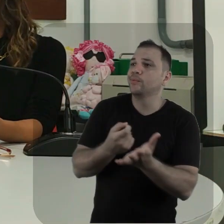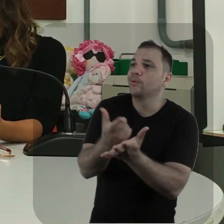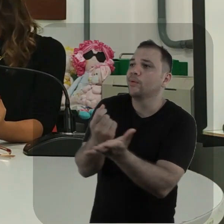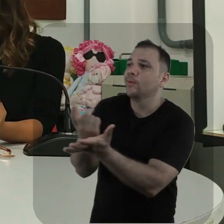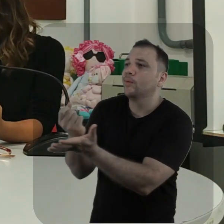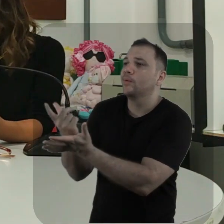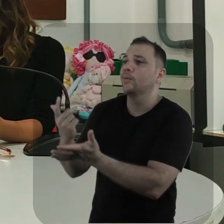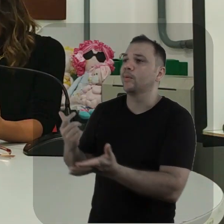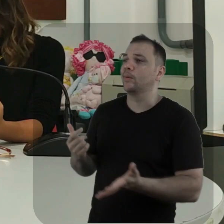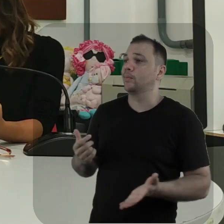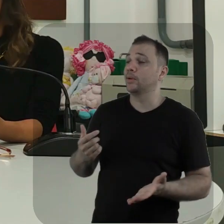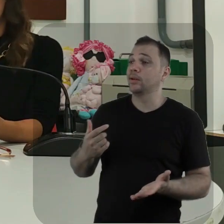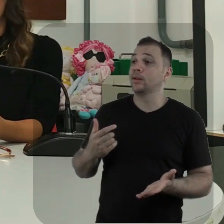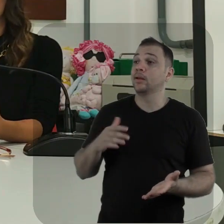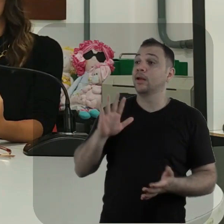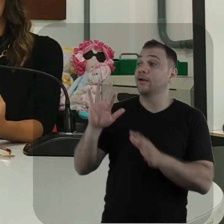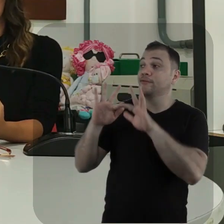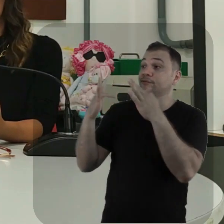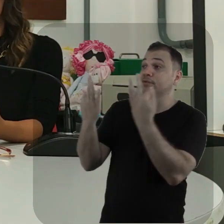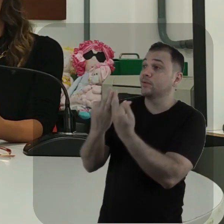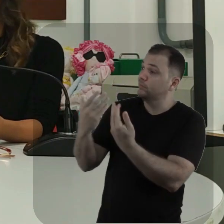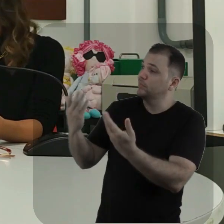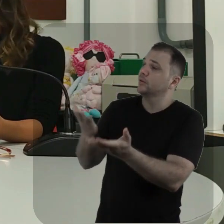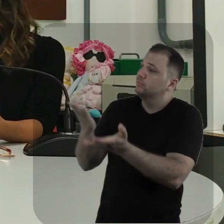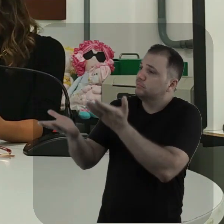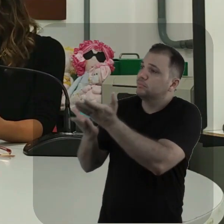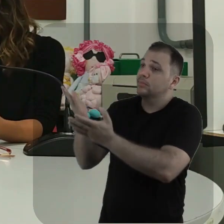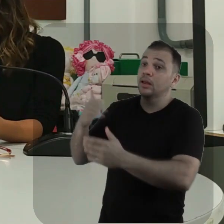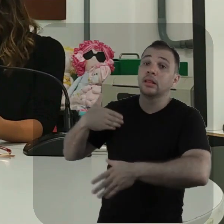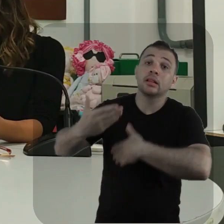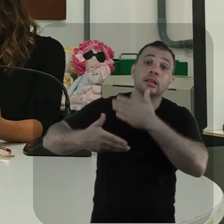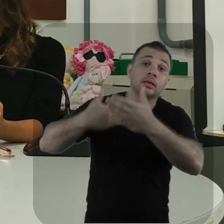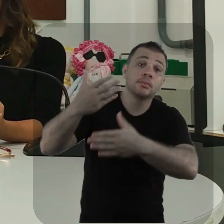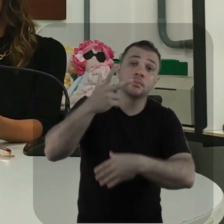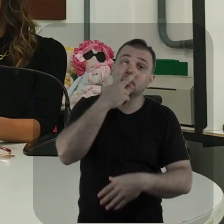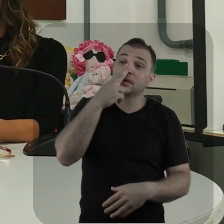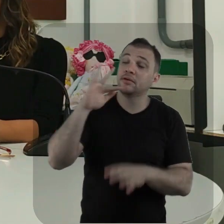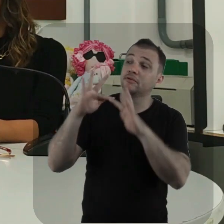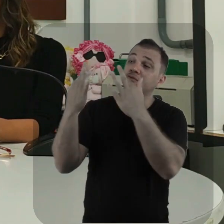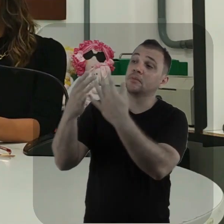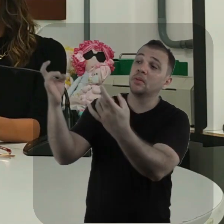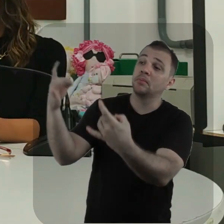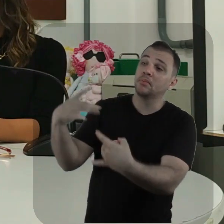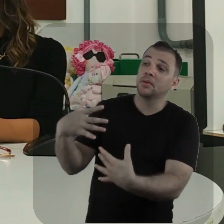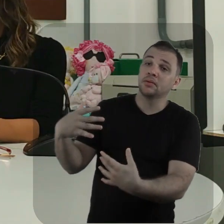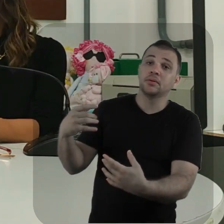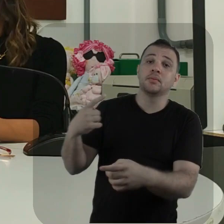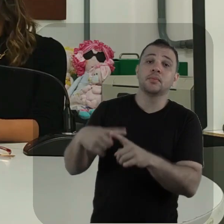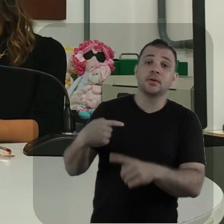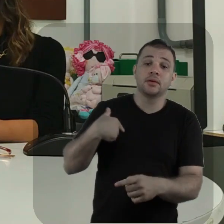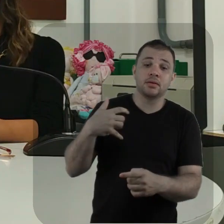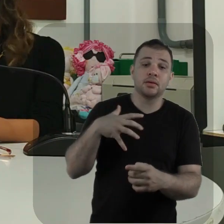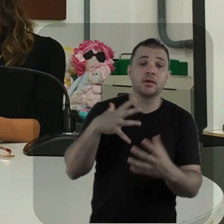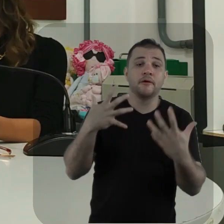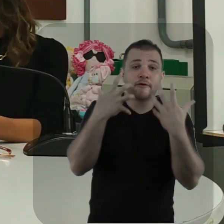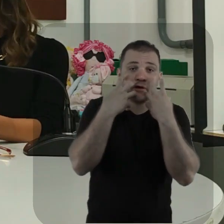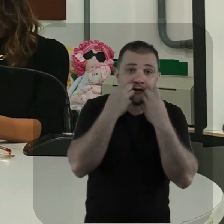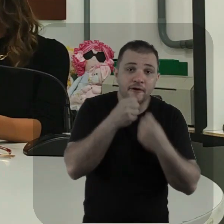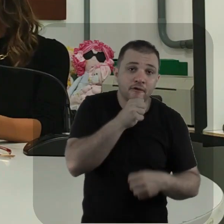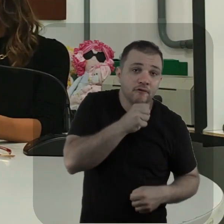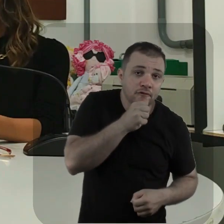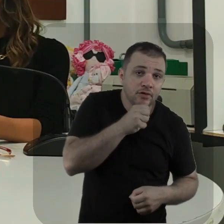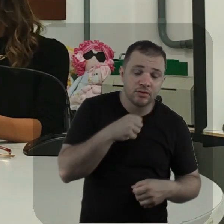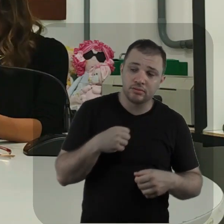indivíduo importante, ele envelheceu, ele dá trabalho, ele adoeceu, né? Então, tem um processo aí natural que não